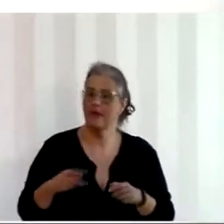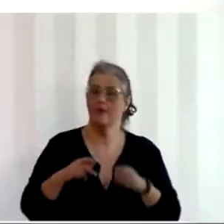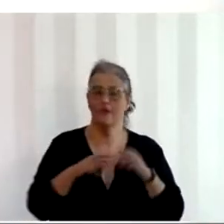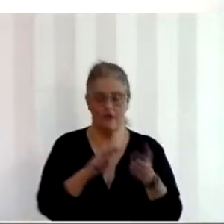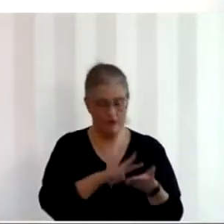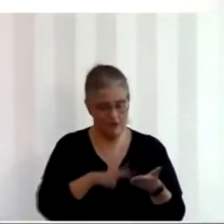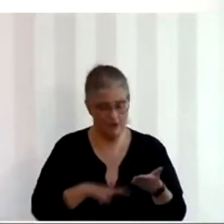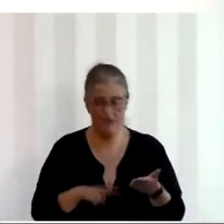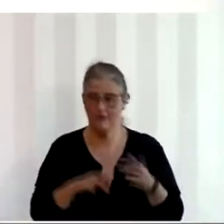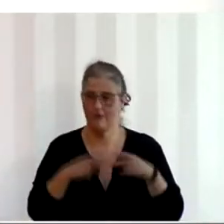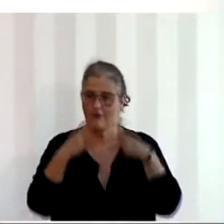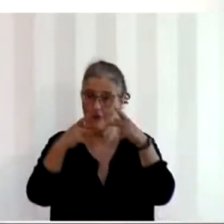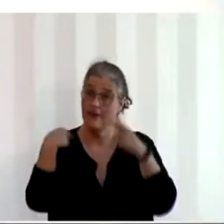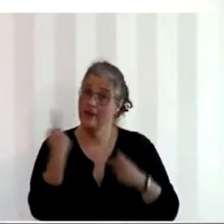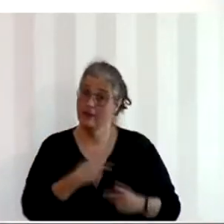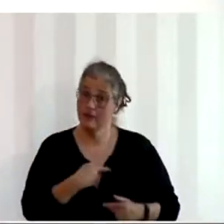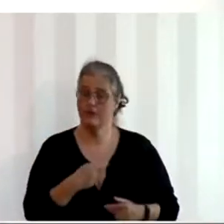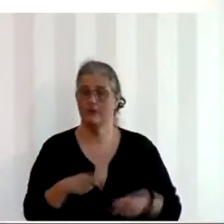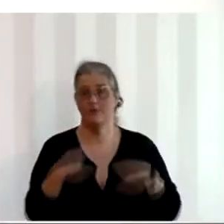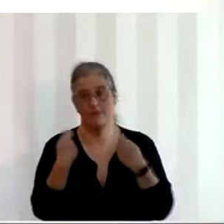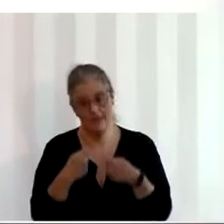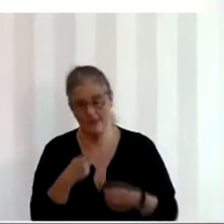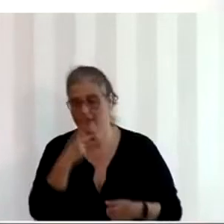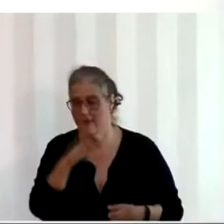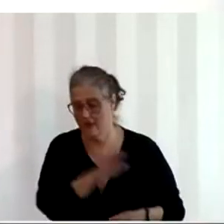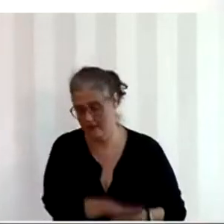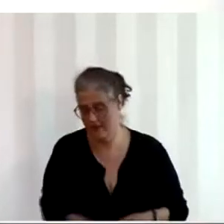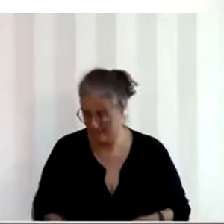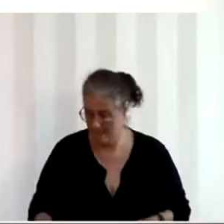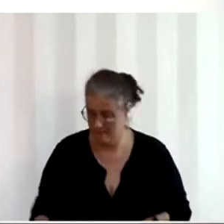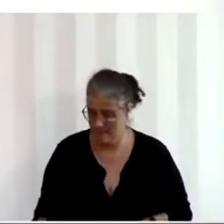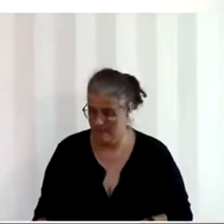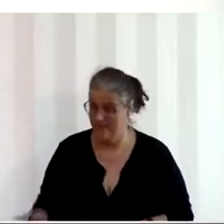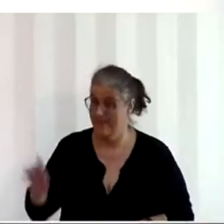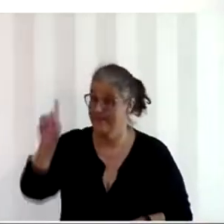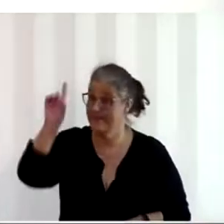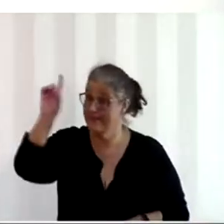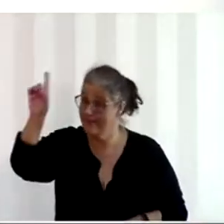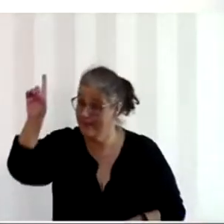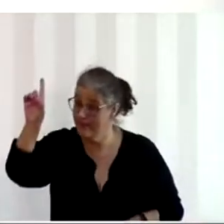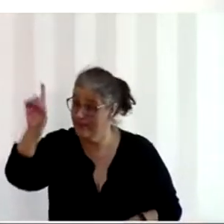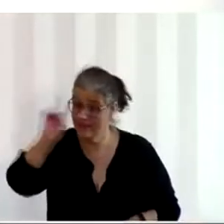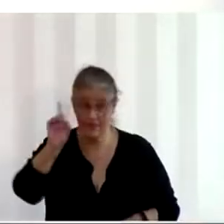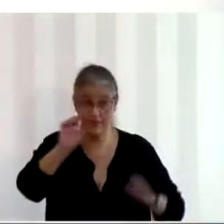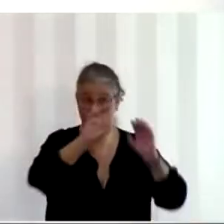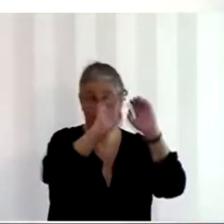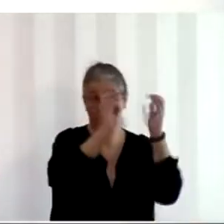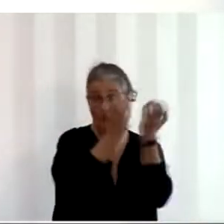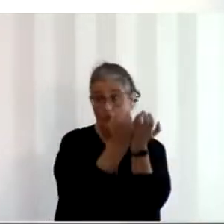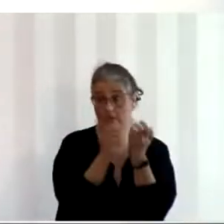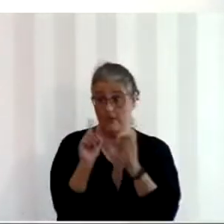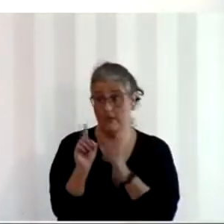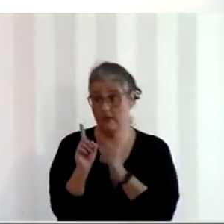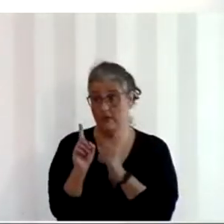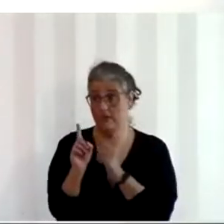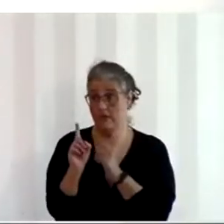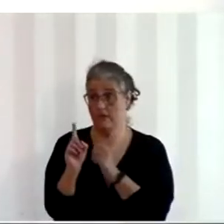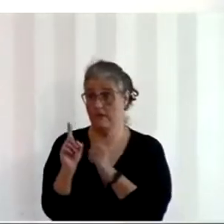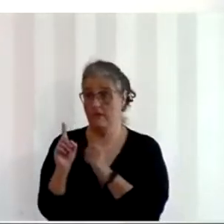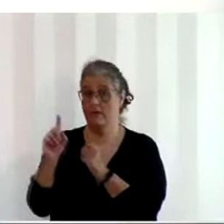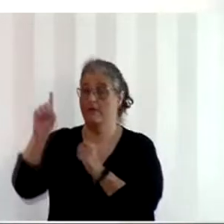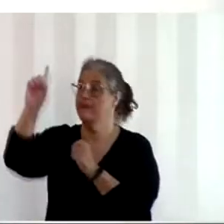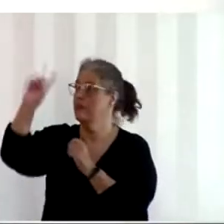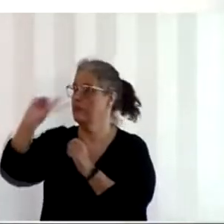nos fala. Mas uma coisa que eu preciso dizer às crianças: Deus não é a nuvem, Deus não